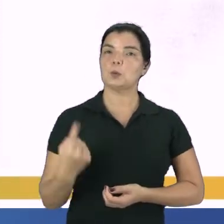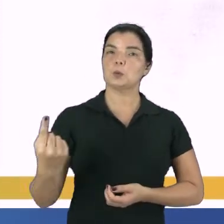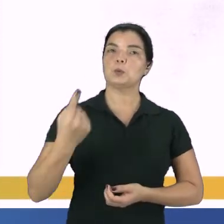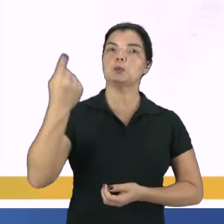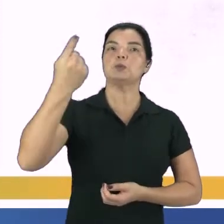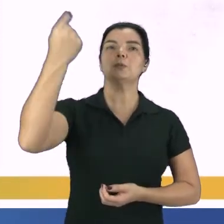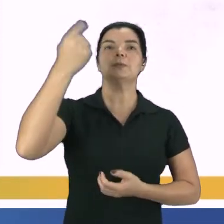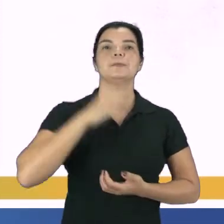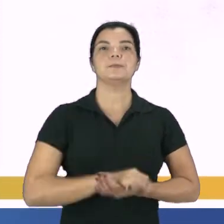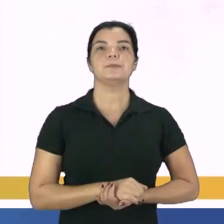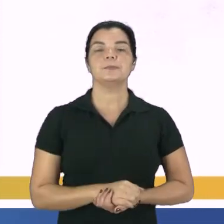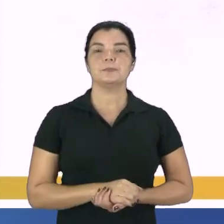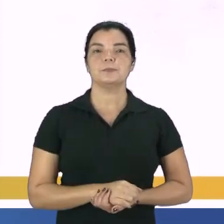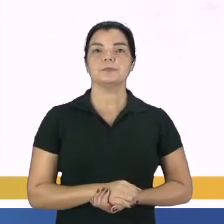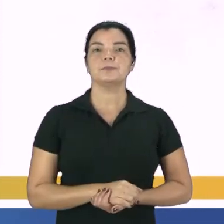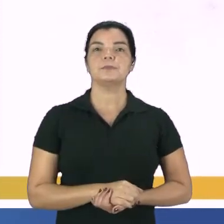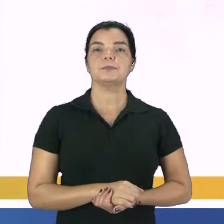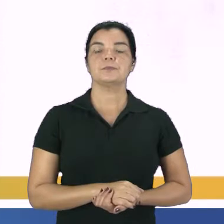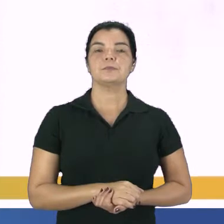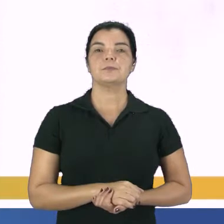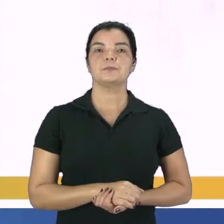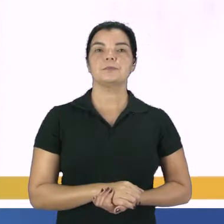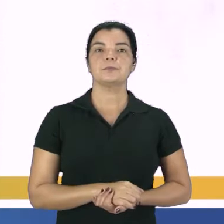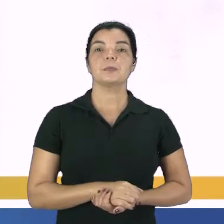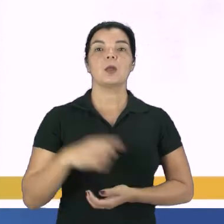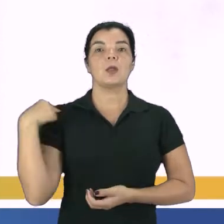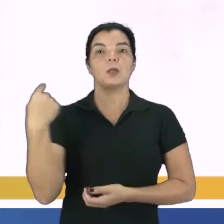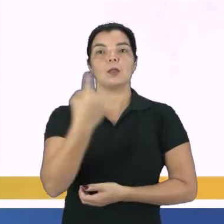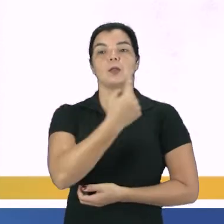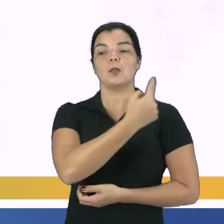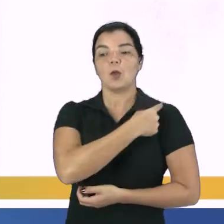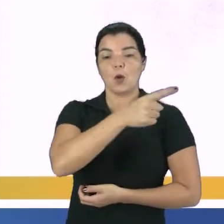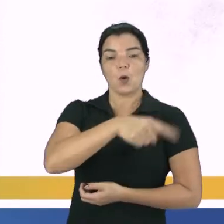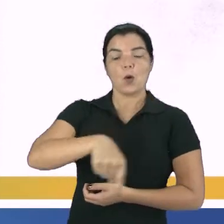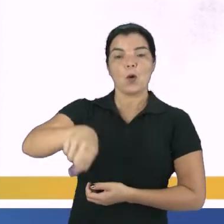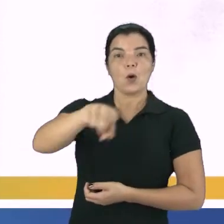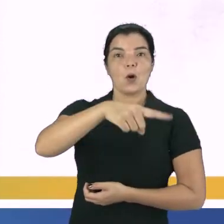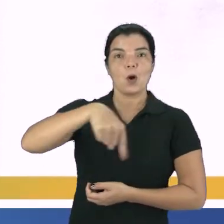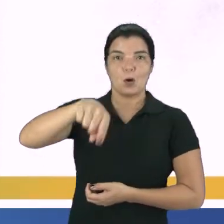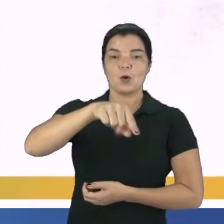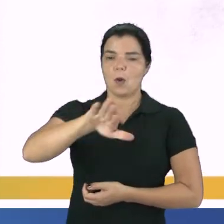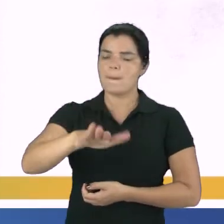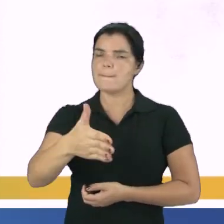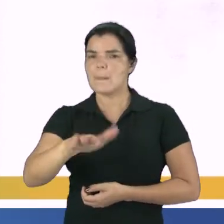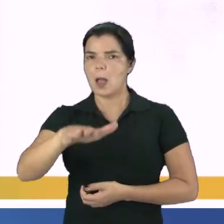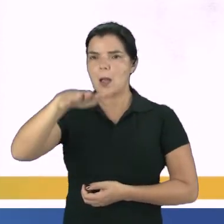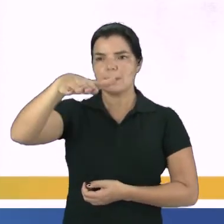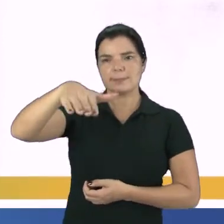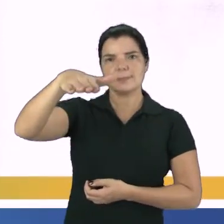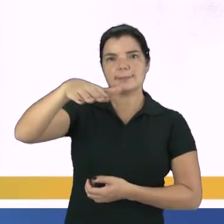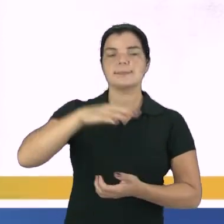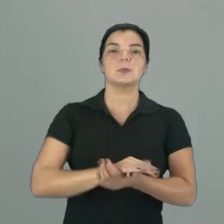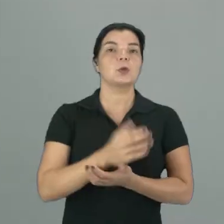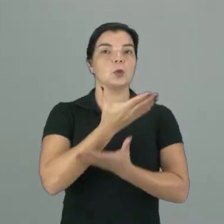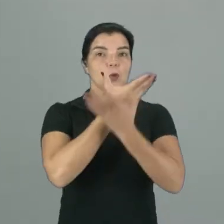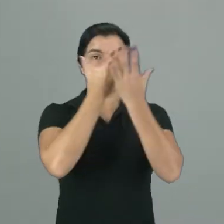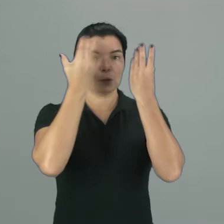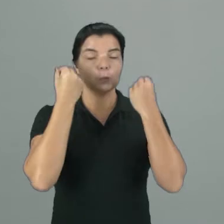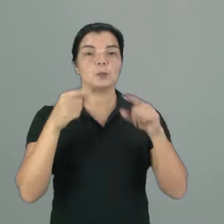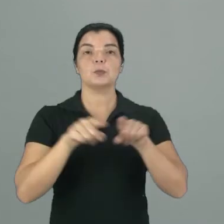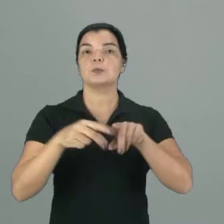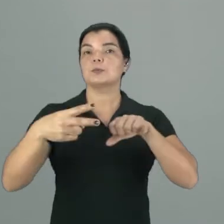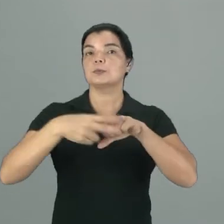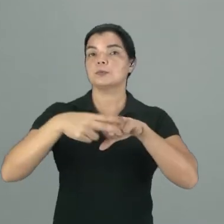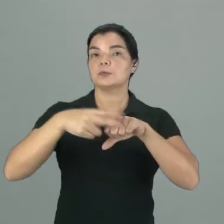é alto. They are medium height. Eles são de estatura mediana, ok? Então, não esqueçam que a gente usa o verbo